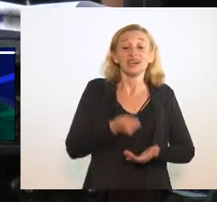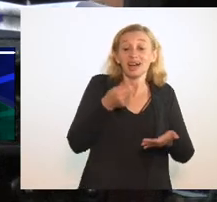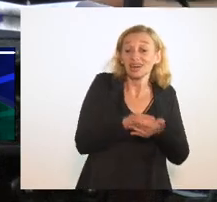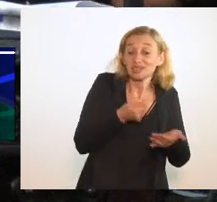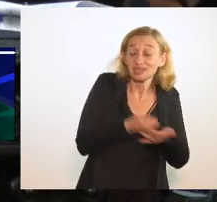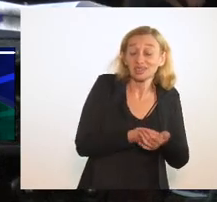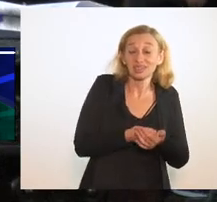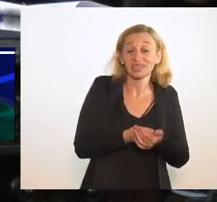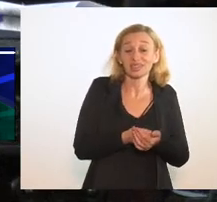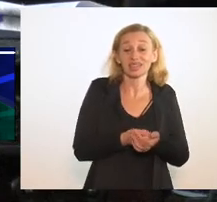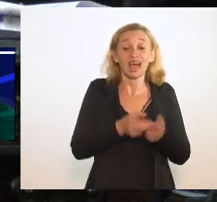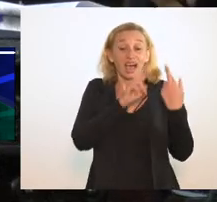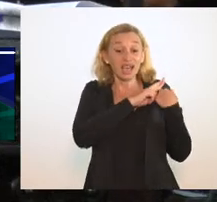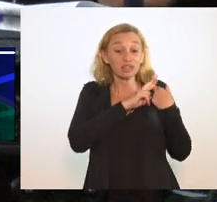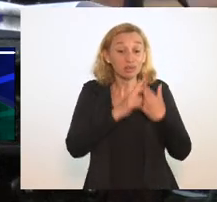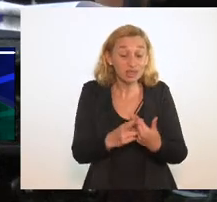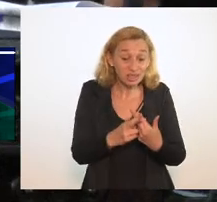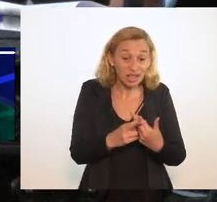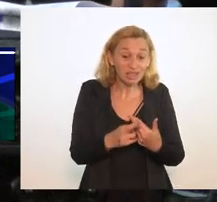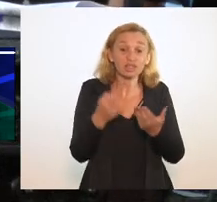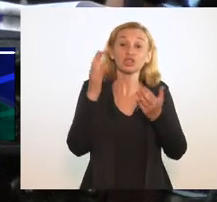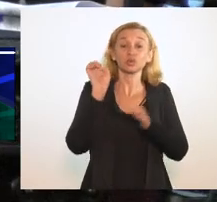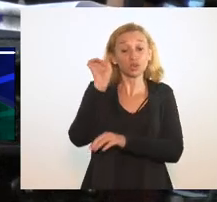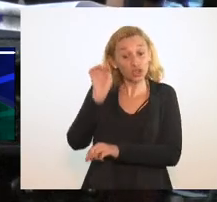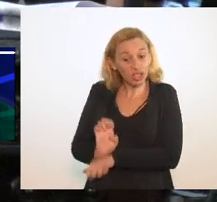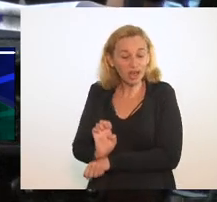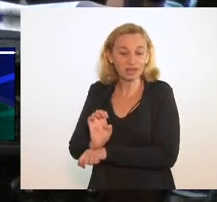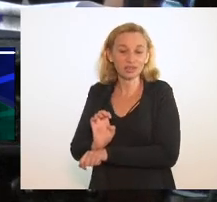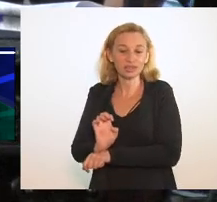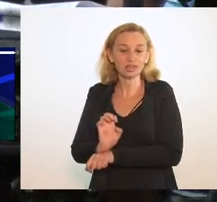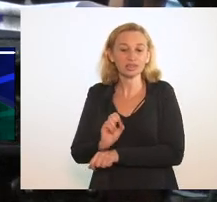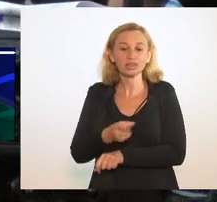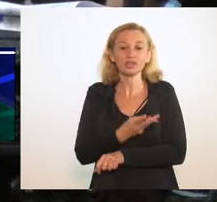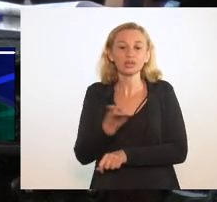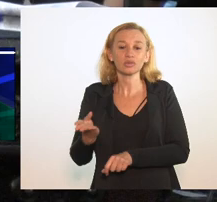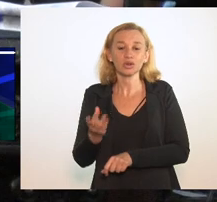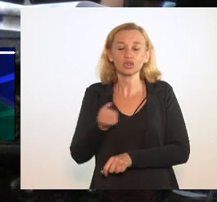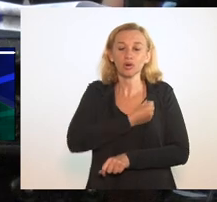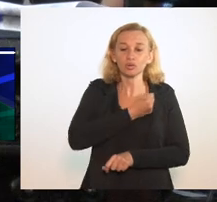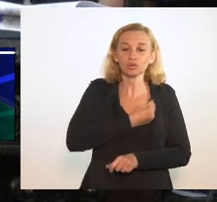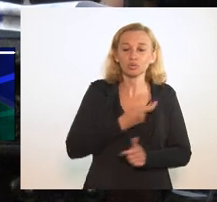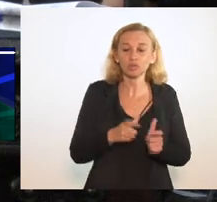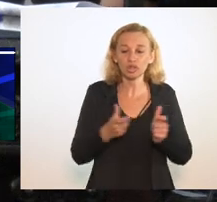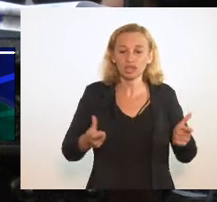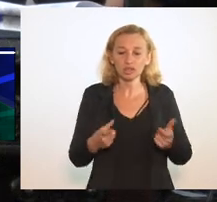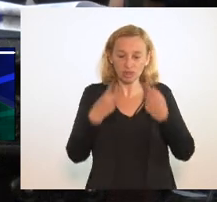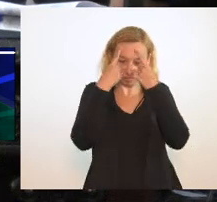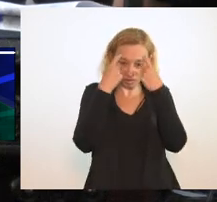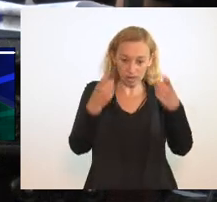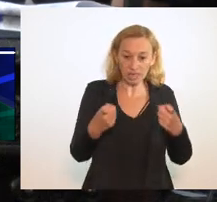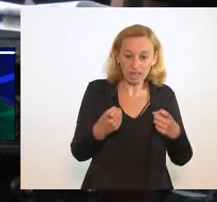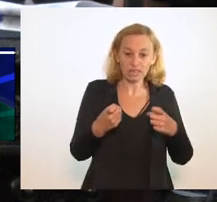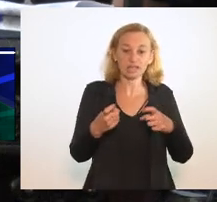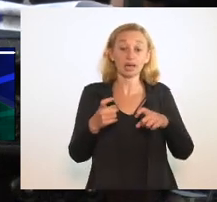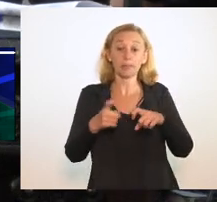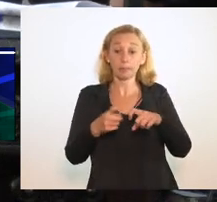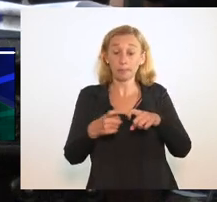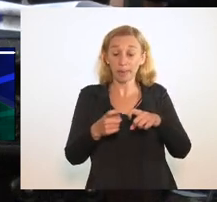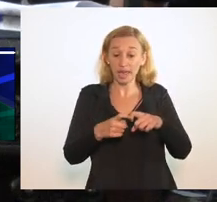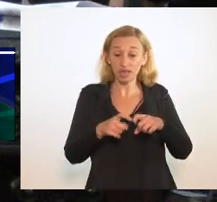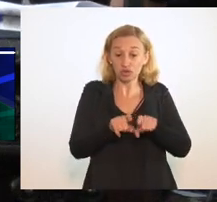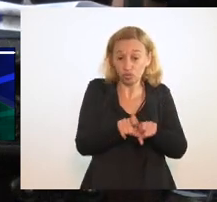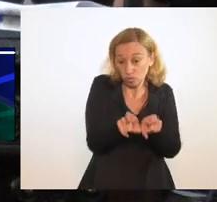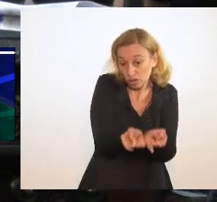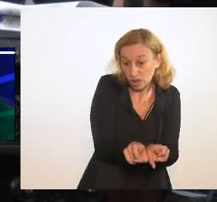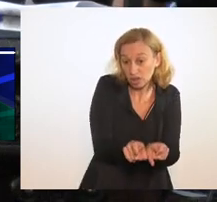Acusamos a responsabilidade do Estado quanto ao aumento da violência obstétrica, do parir